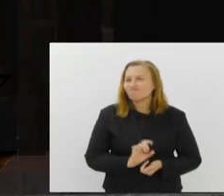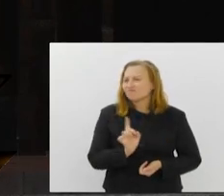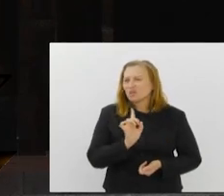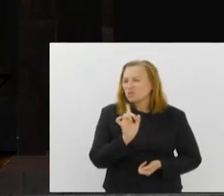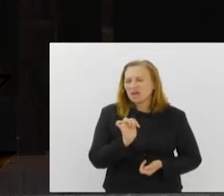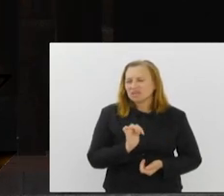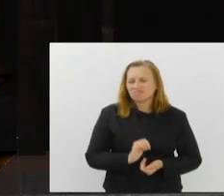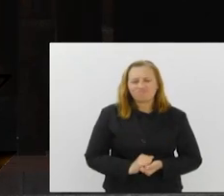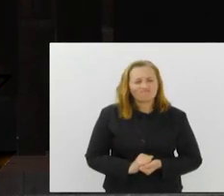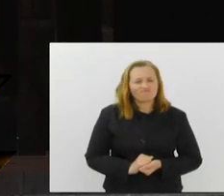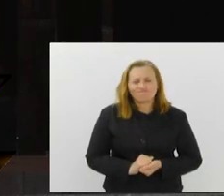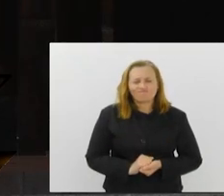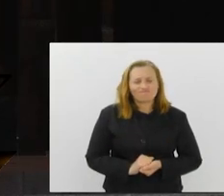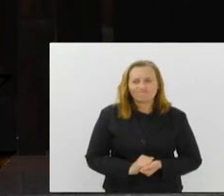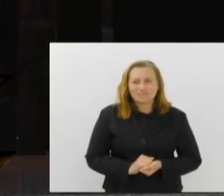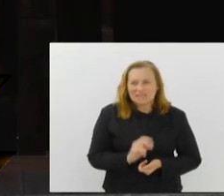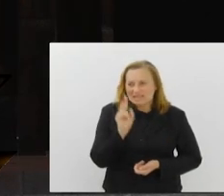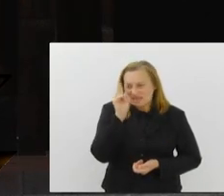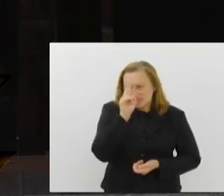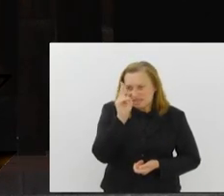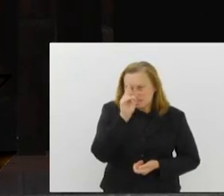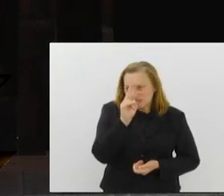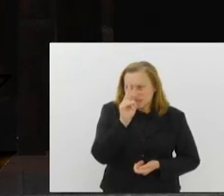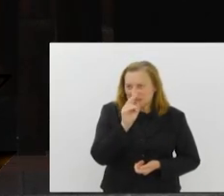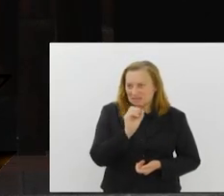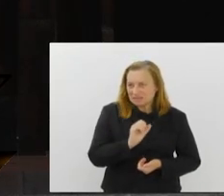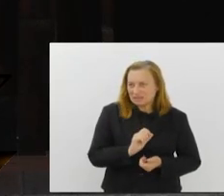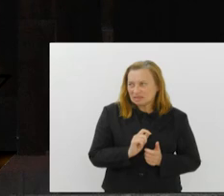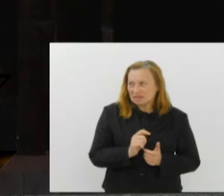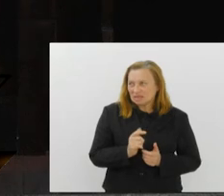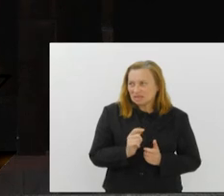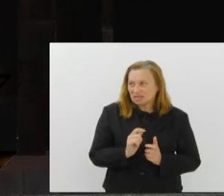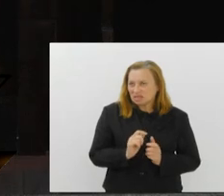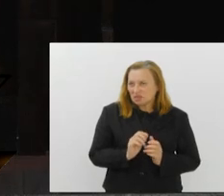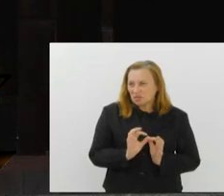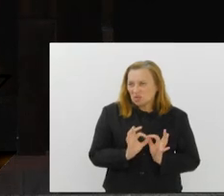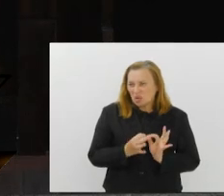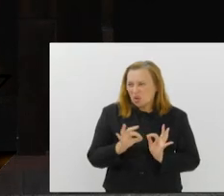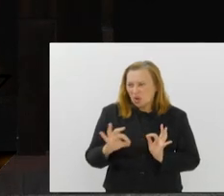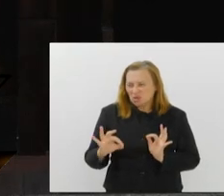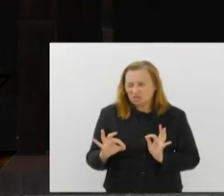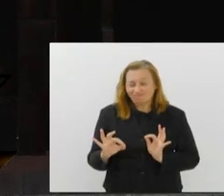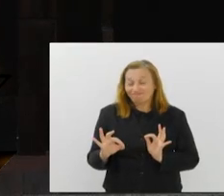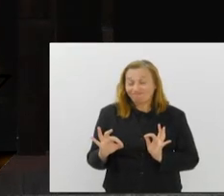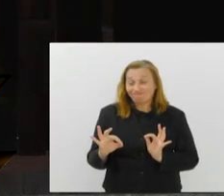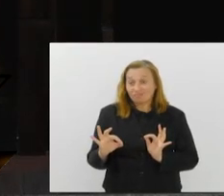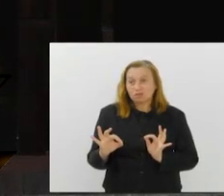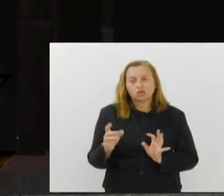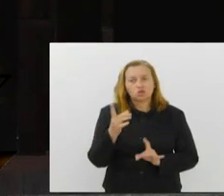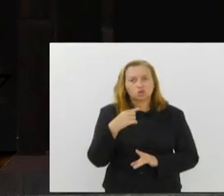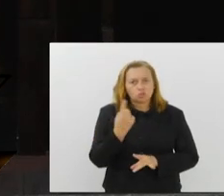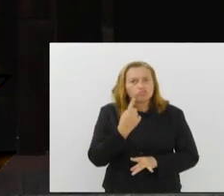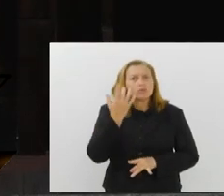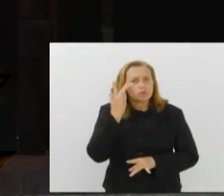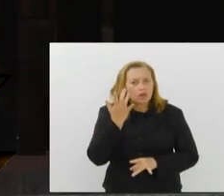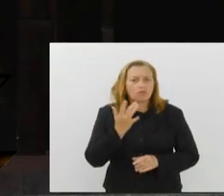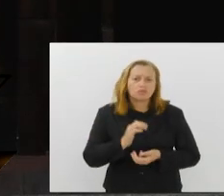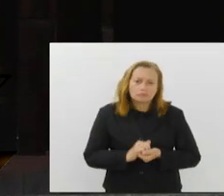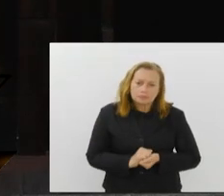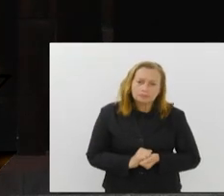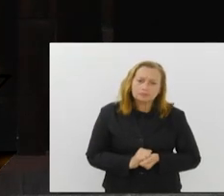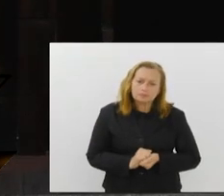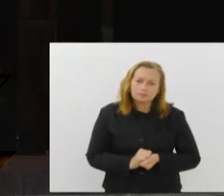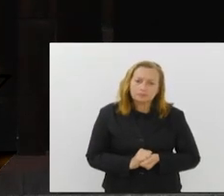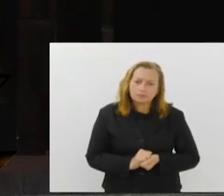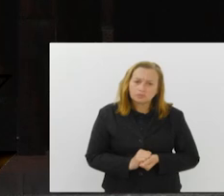é uma lembrança tão distante nós achávamos